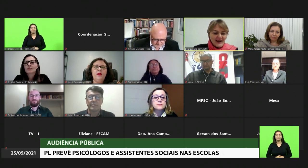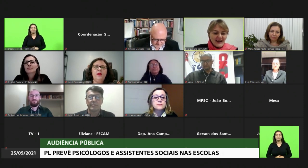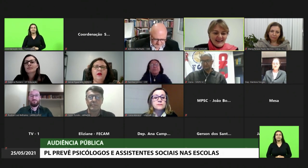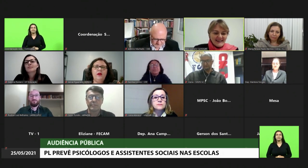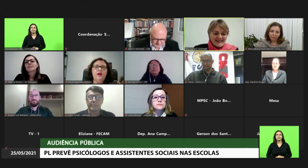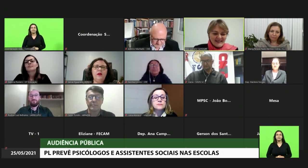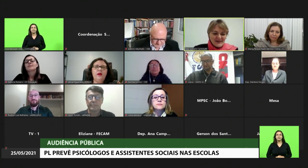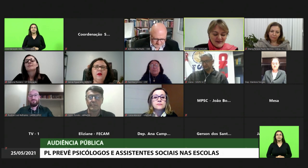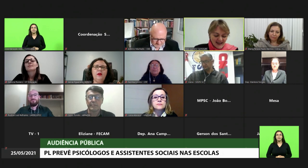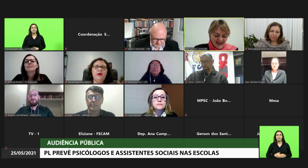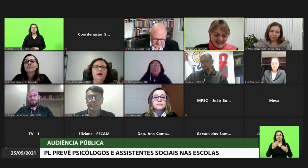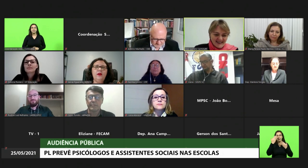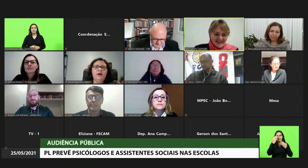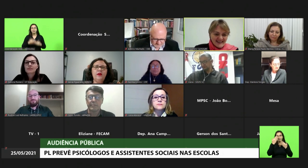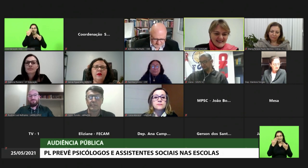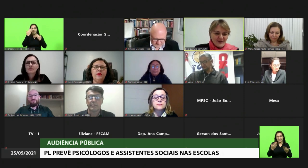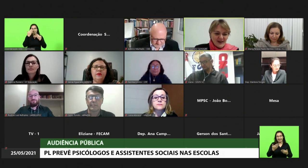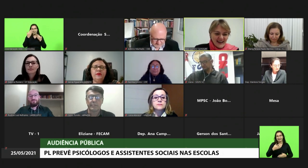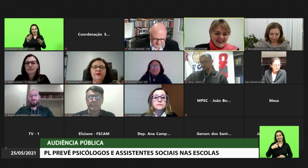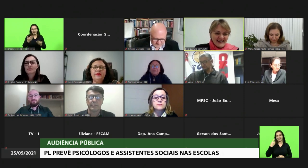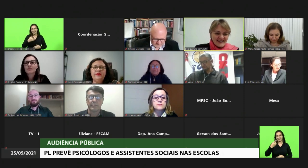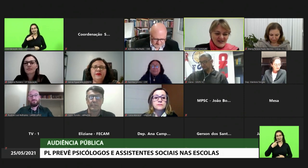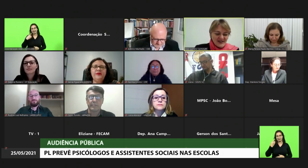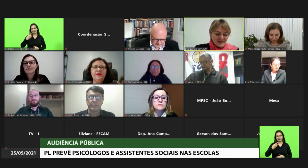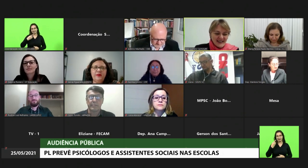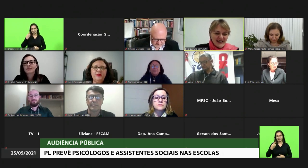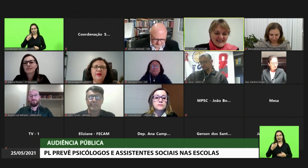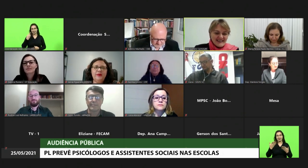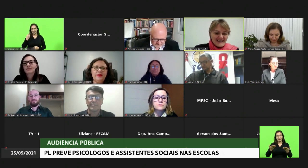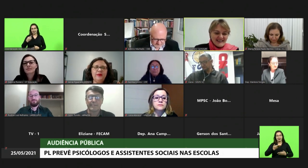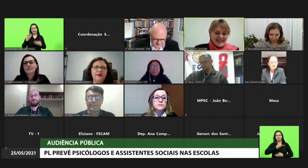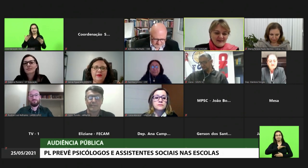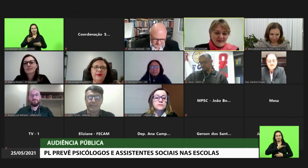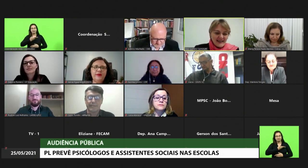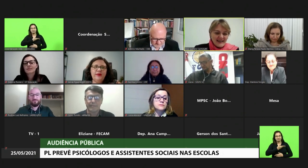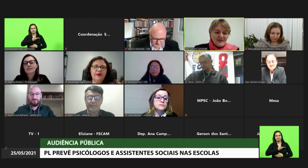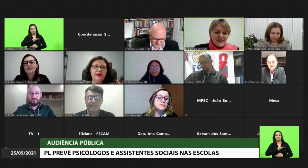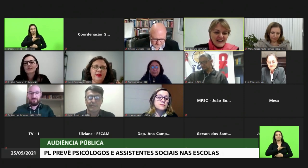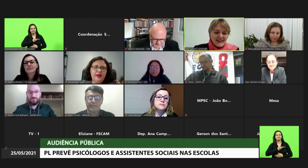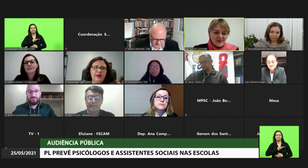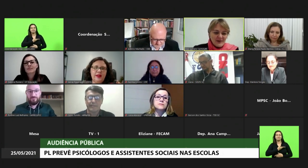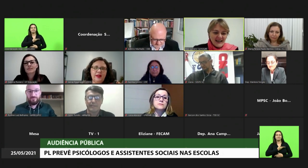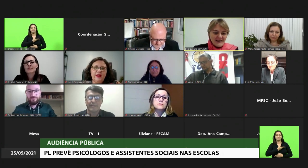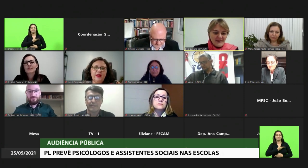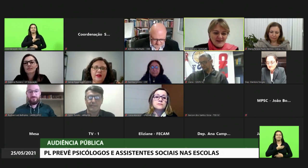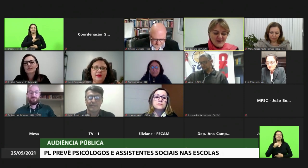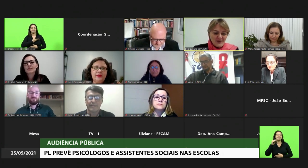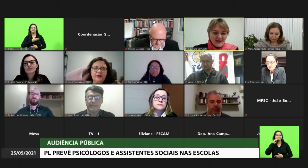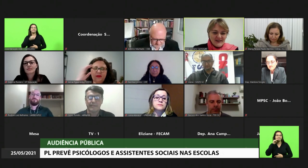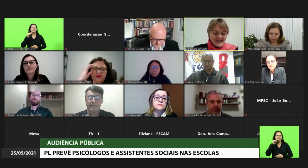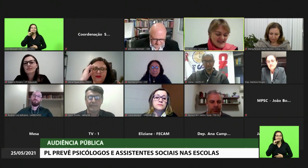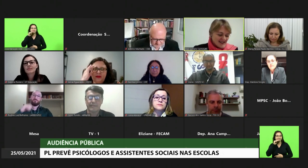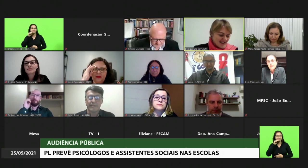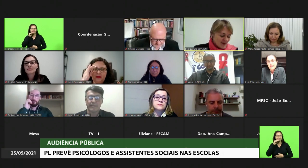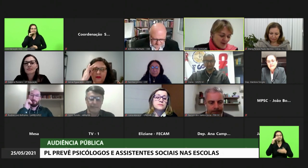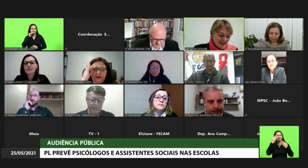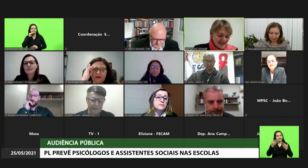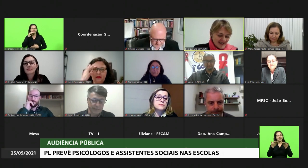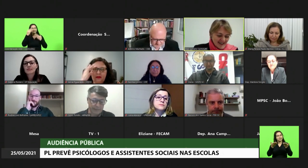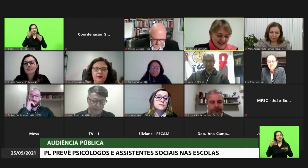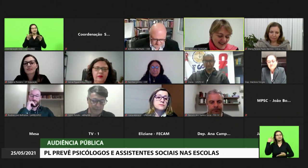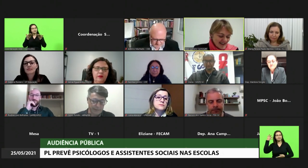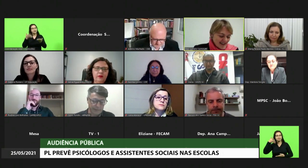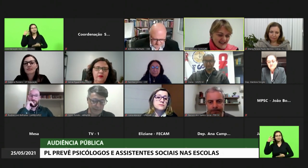Obrigada, minha colega deputada, grande colega, grande deputada, Marlene Fengler, obrigada pela sua